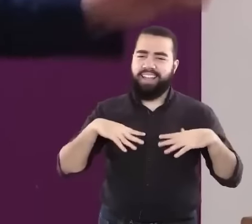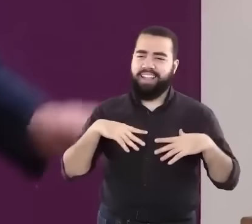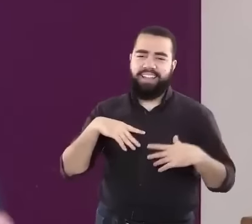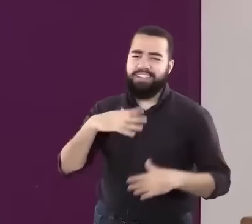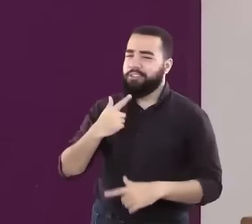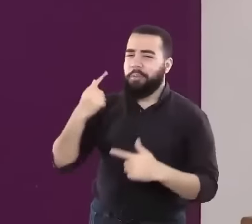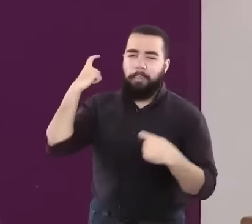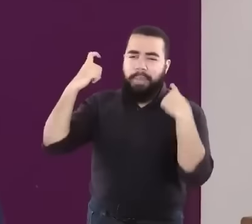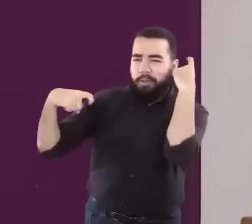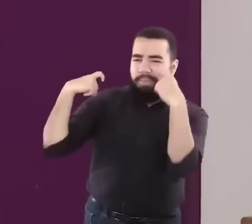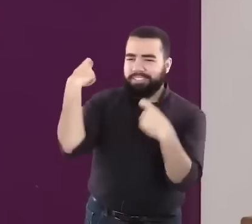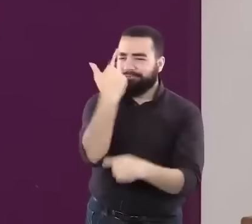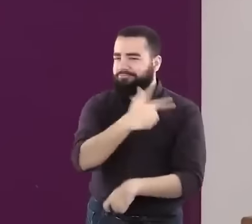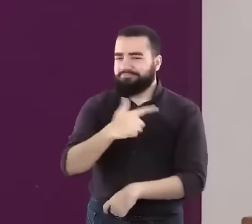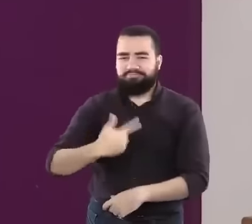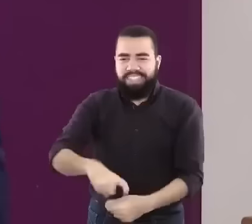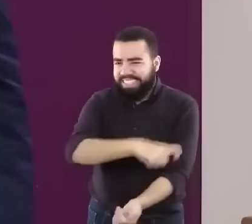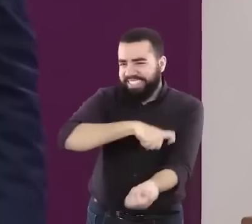tem